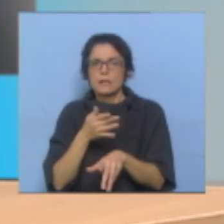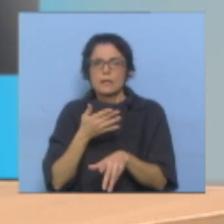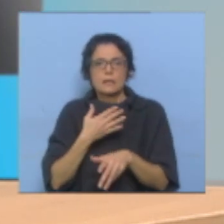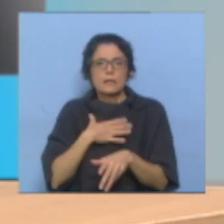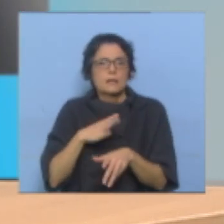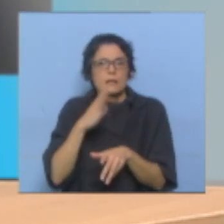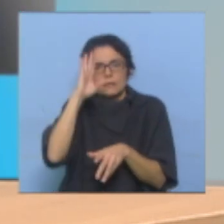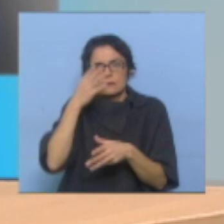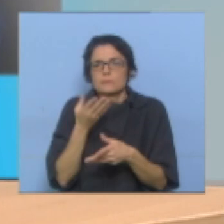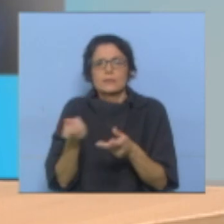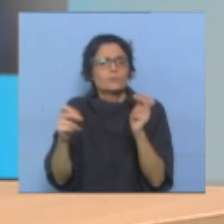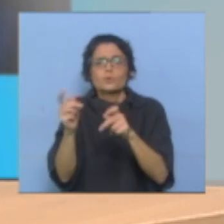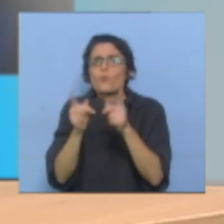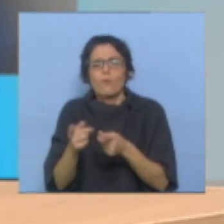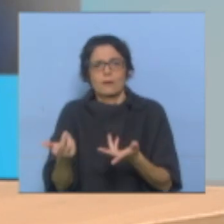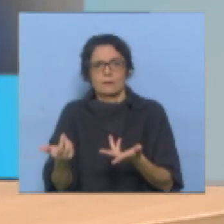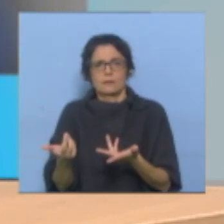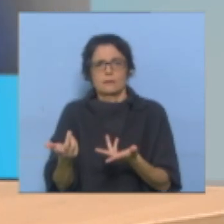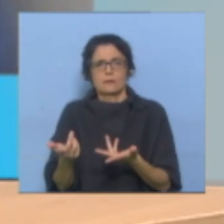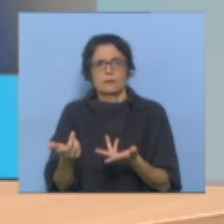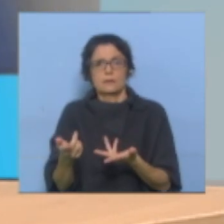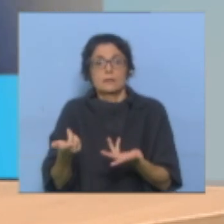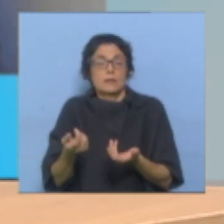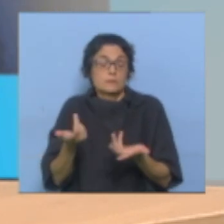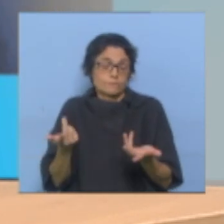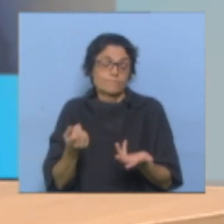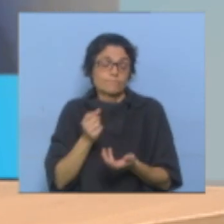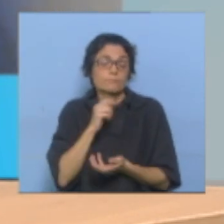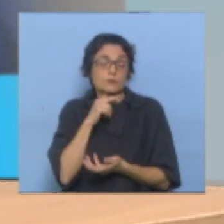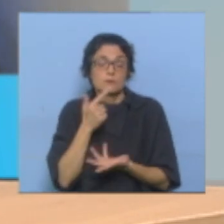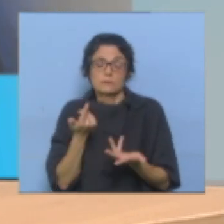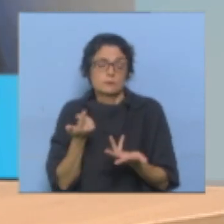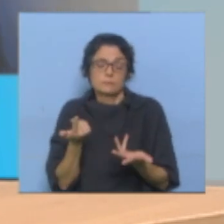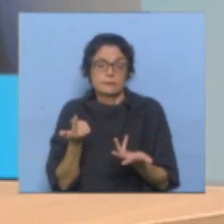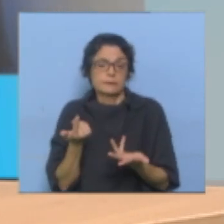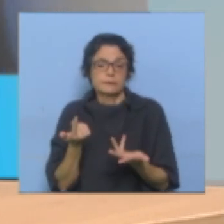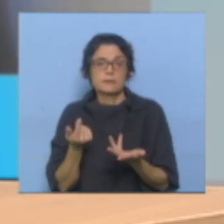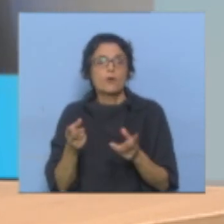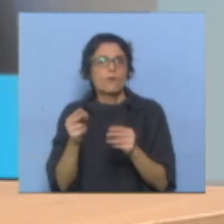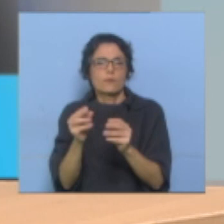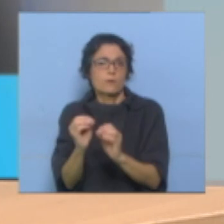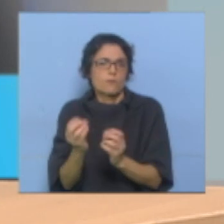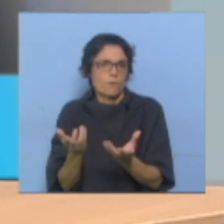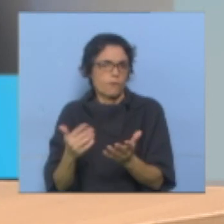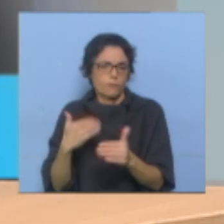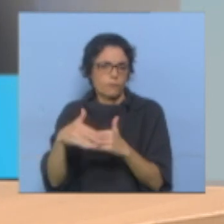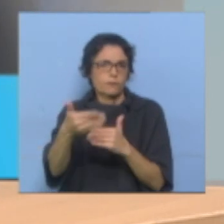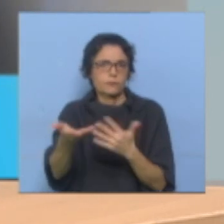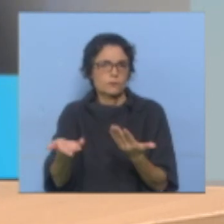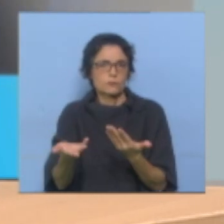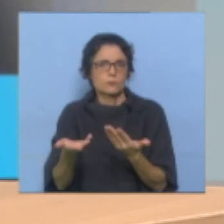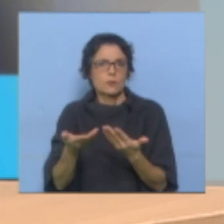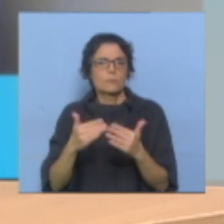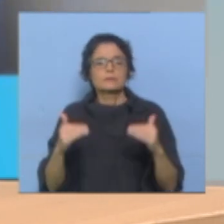passou naquela noite. Provavelmente nunca vão saber mais do que sabem hoje. A nível criminal não é